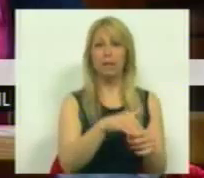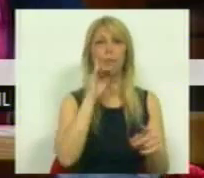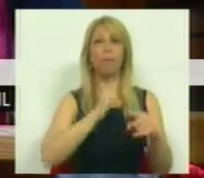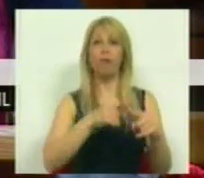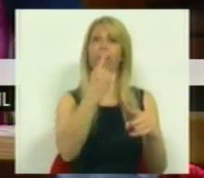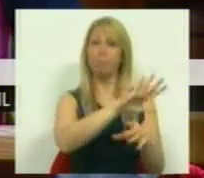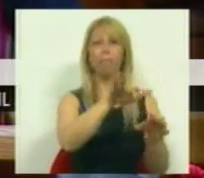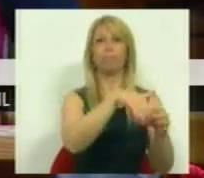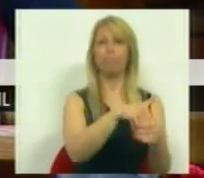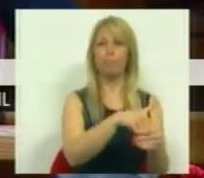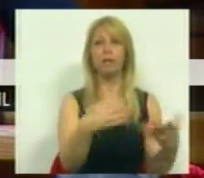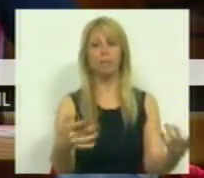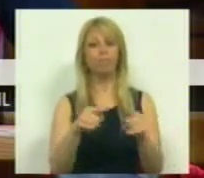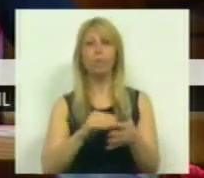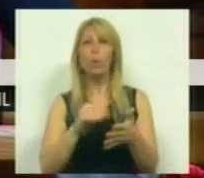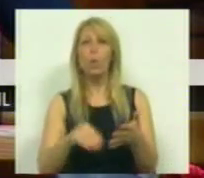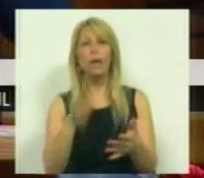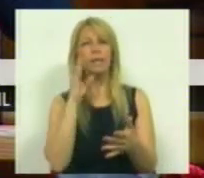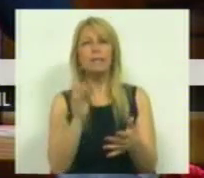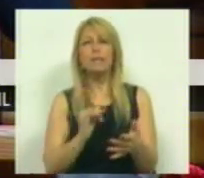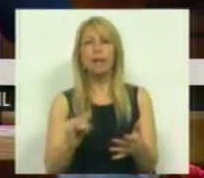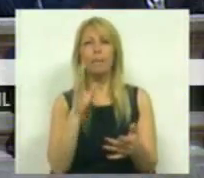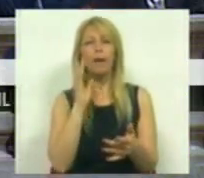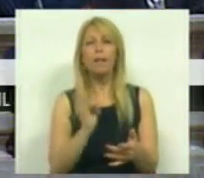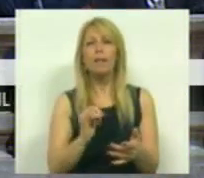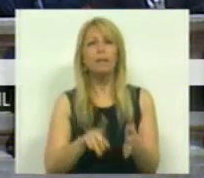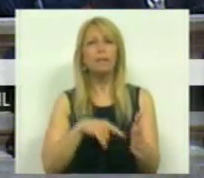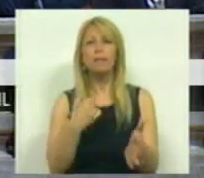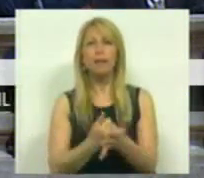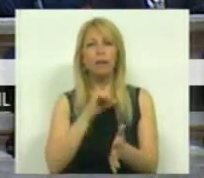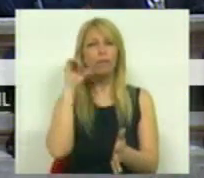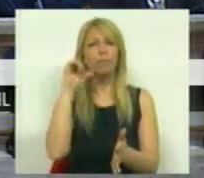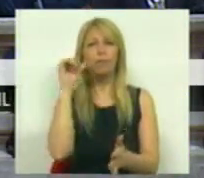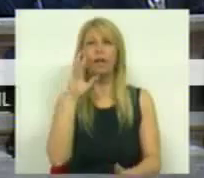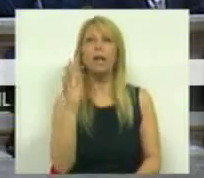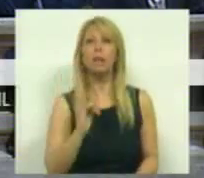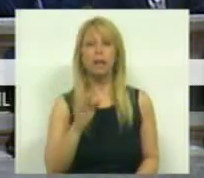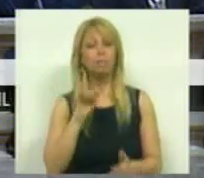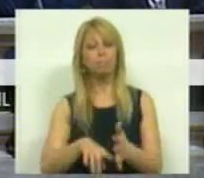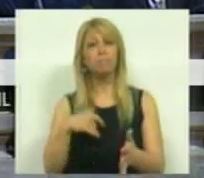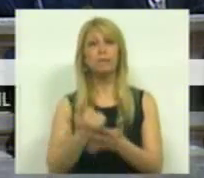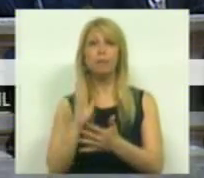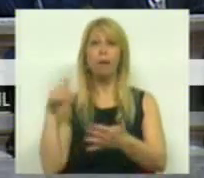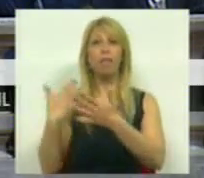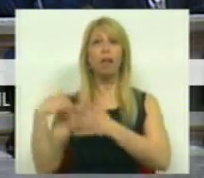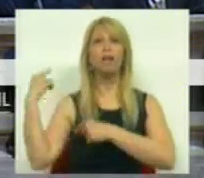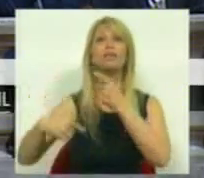contrato está sempre a ser tentado e sempre fez gerações de